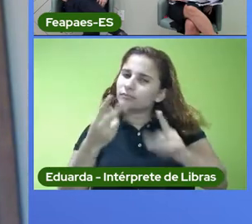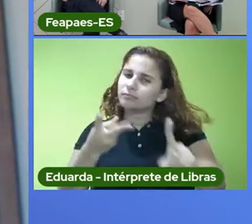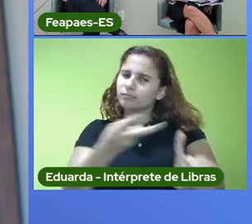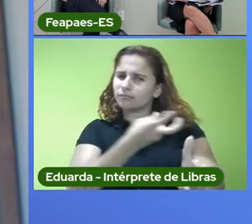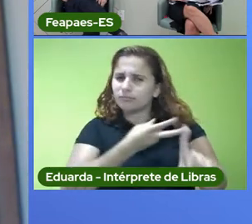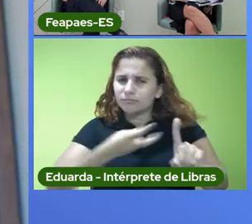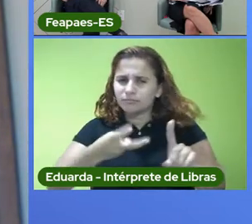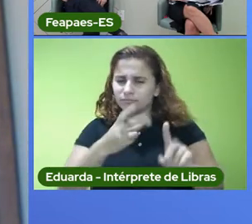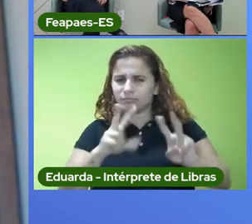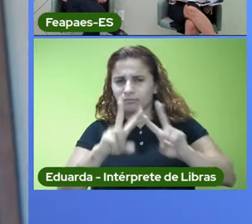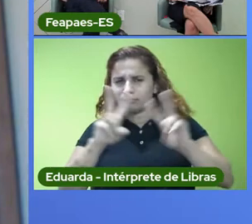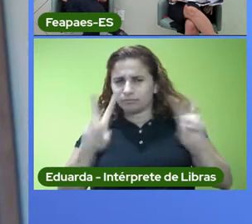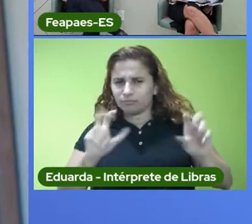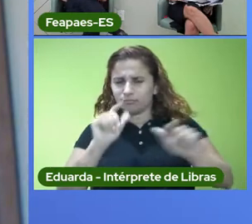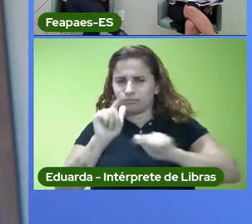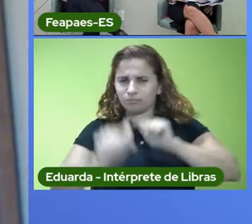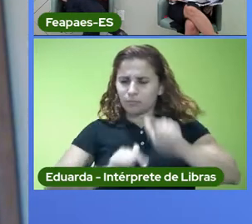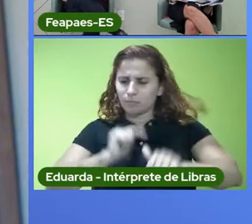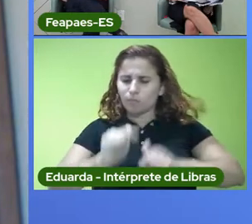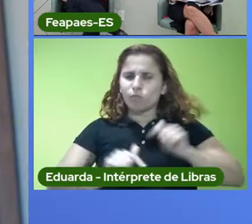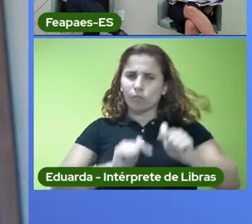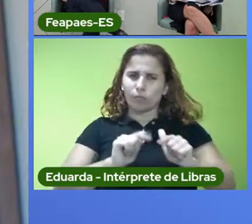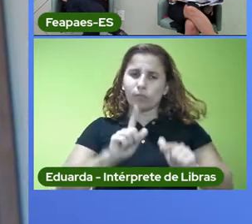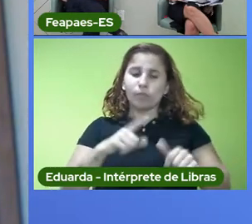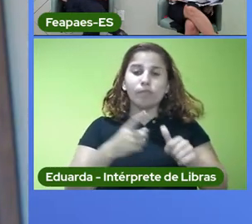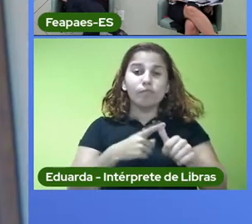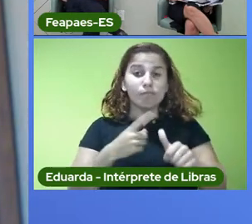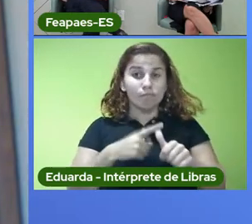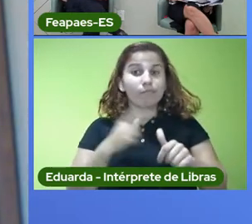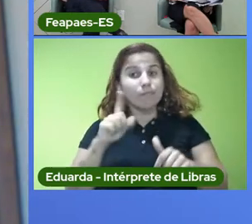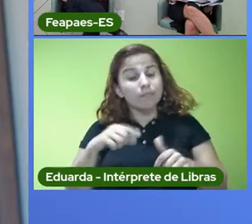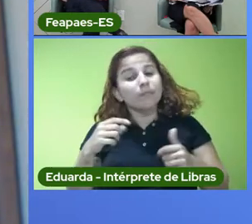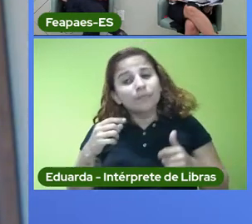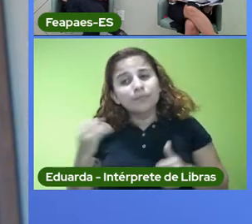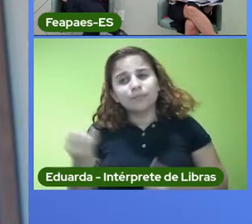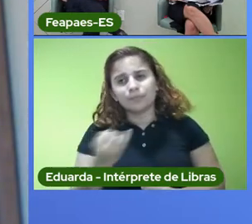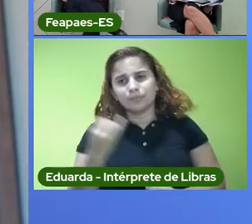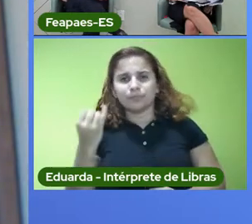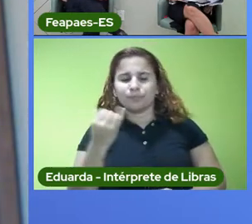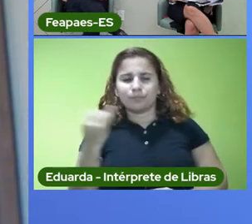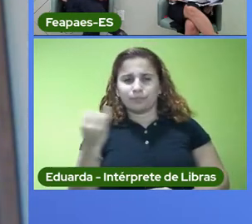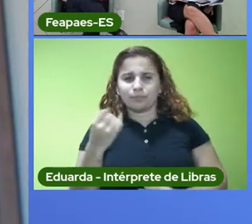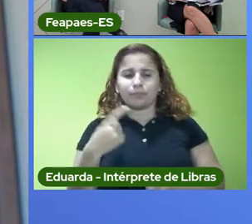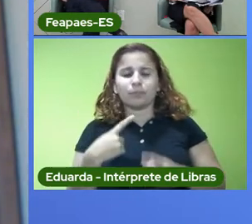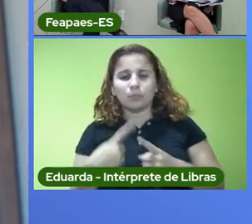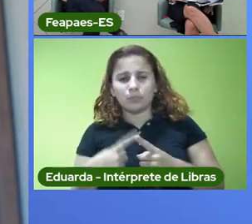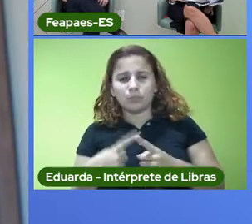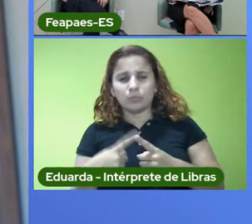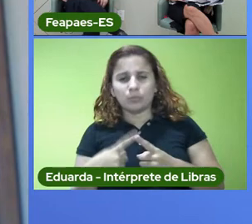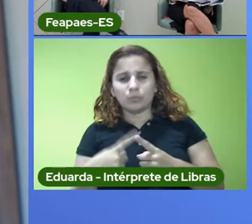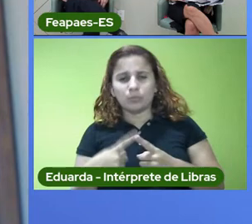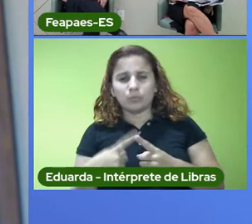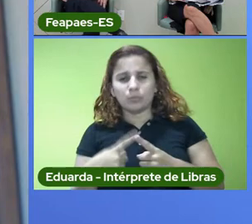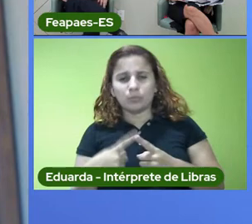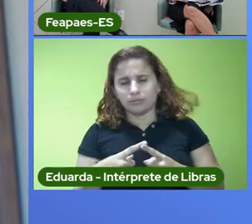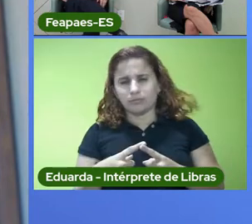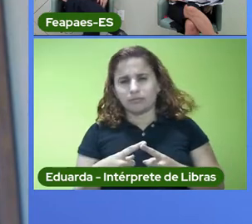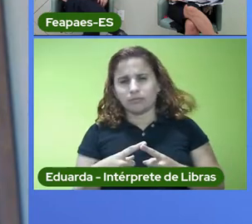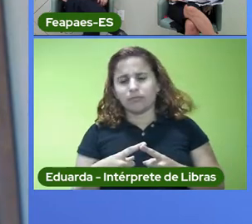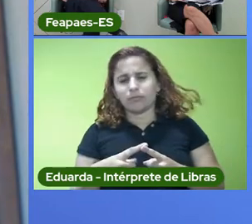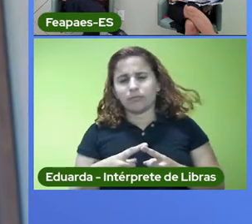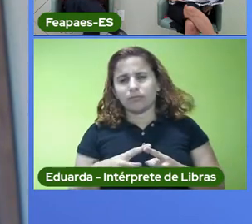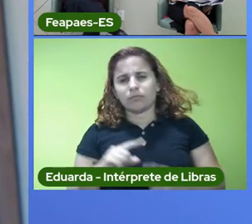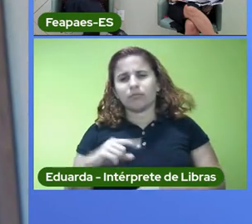acho que esses primeiros passos, eles são muito importantes, Nara, porque a gente já teve, né, não exatamente